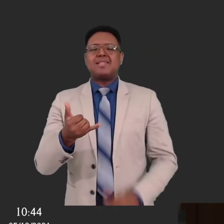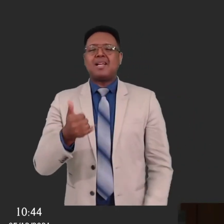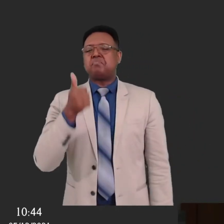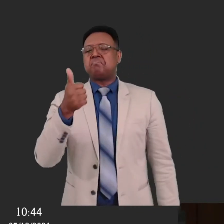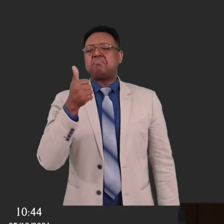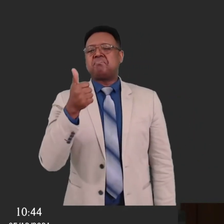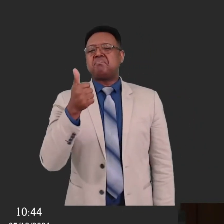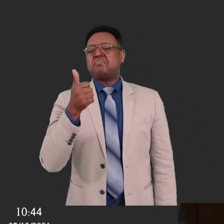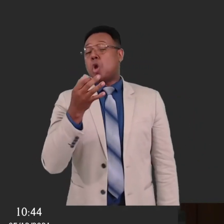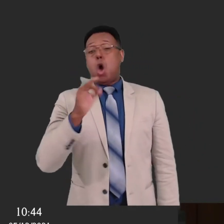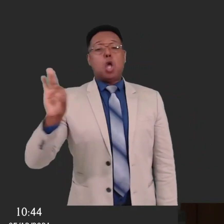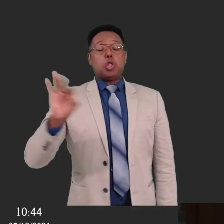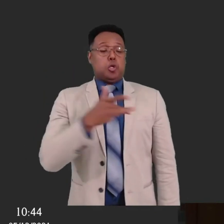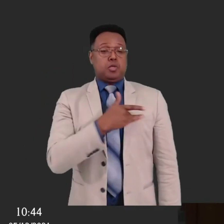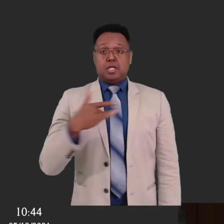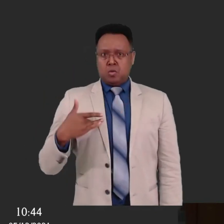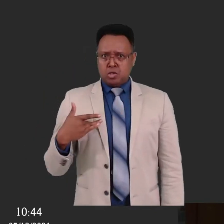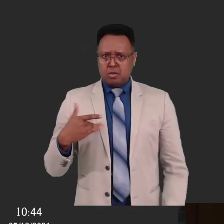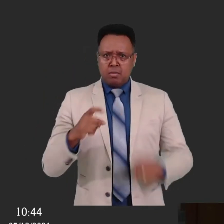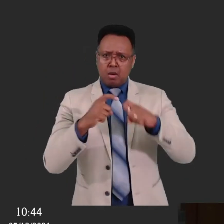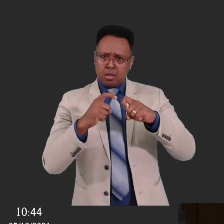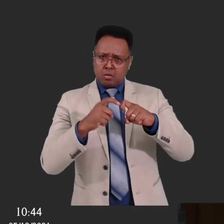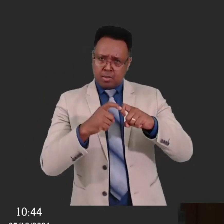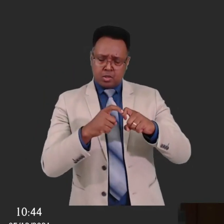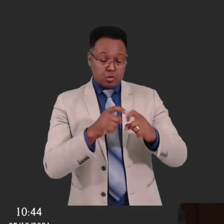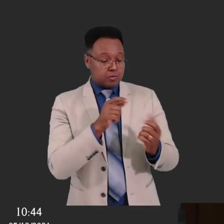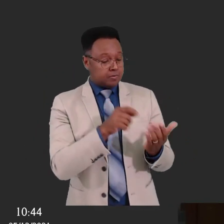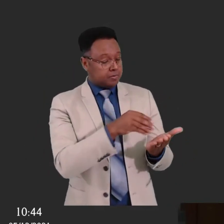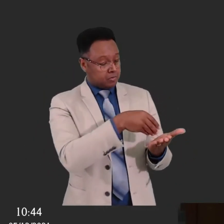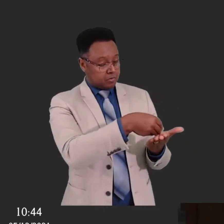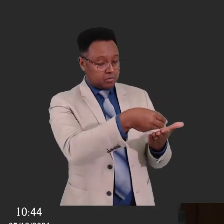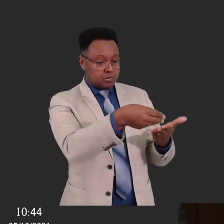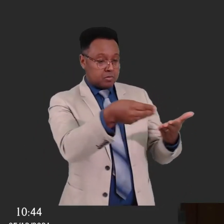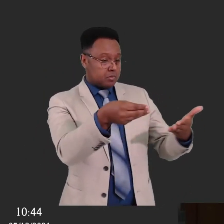quando o médico abre, ele se vê até